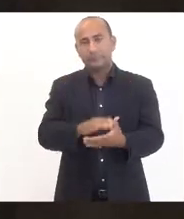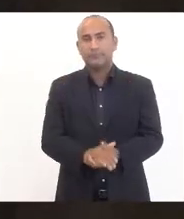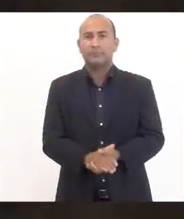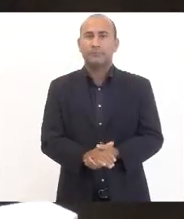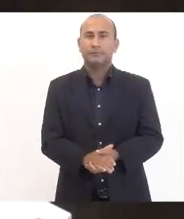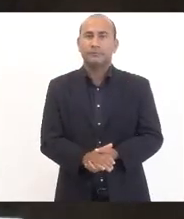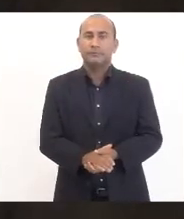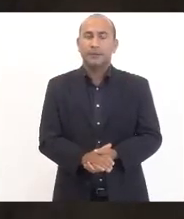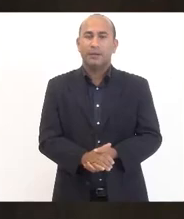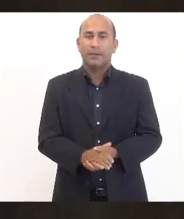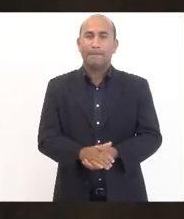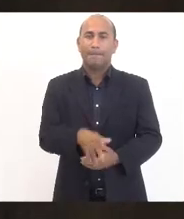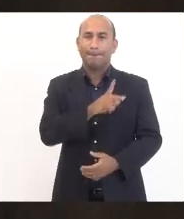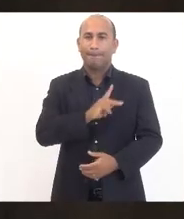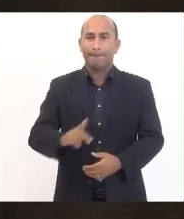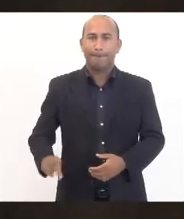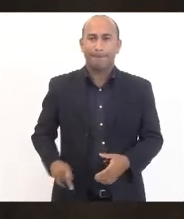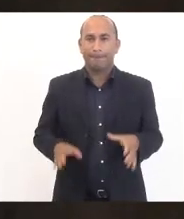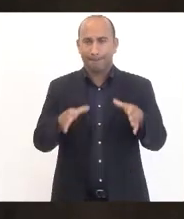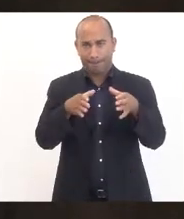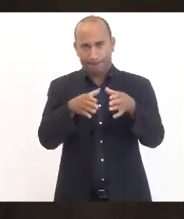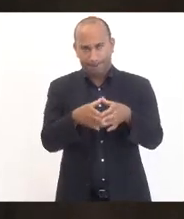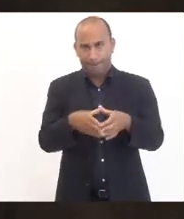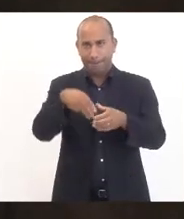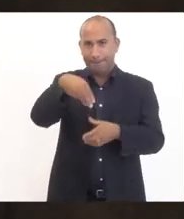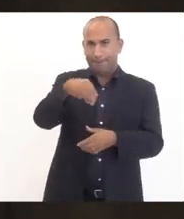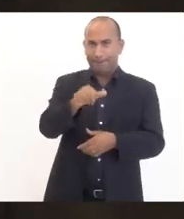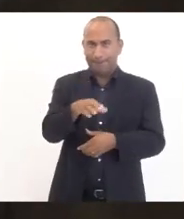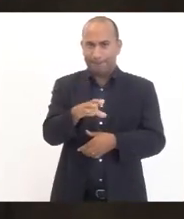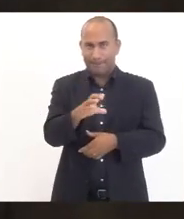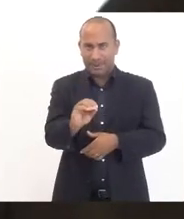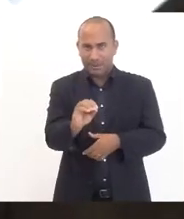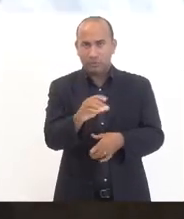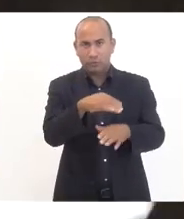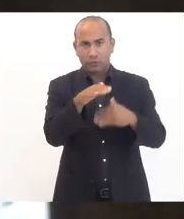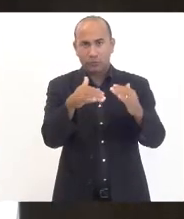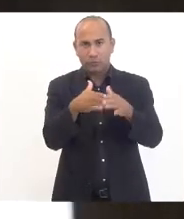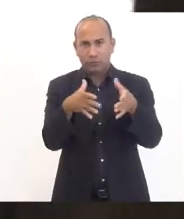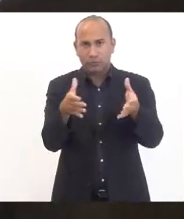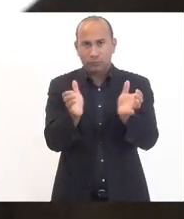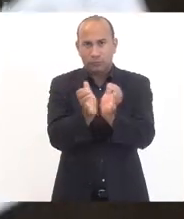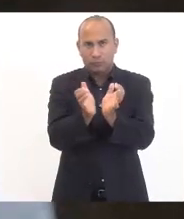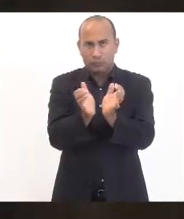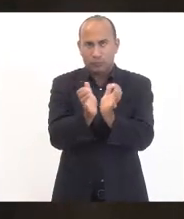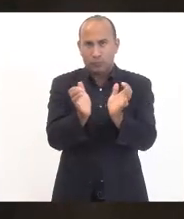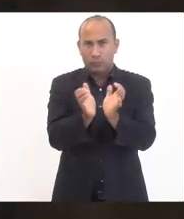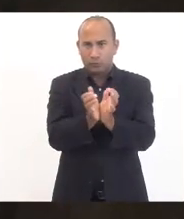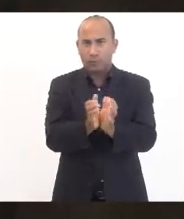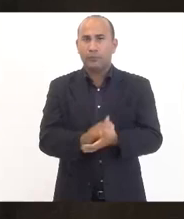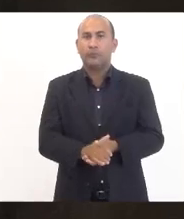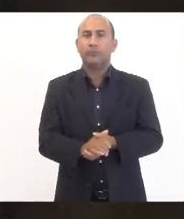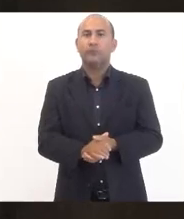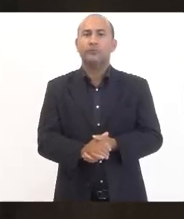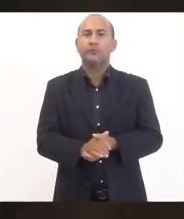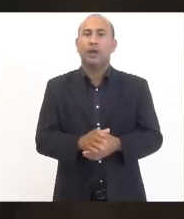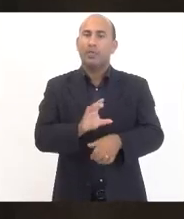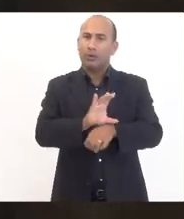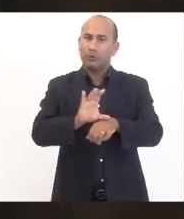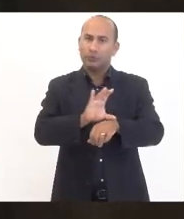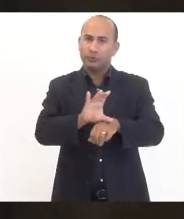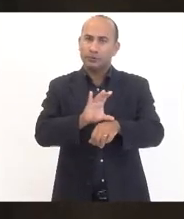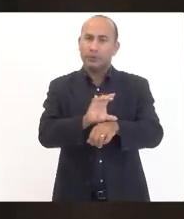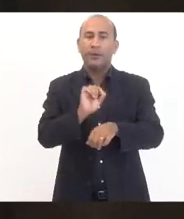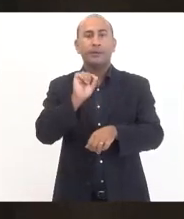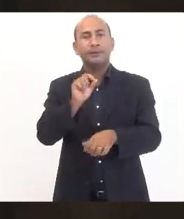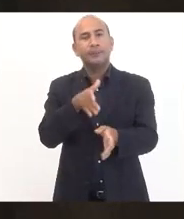o presidente da comissão, deputado Márcio Pacheco, toda a equipe da Comissão de Constituição, que